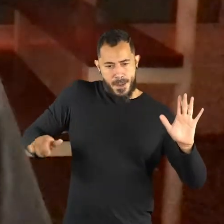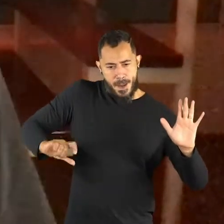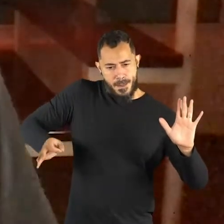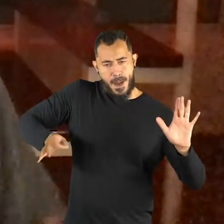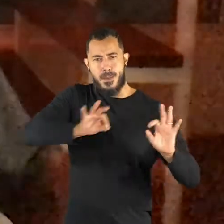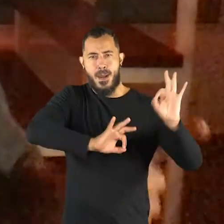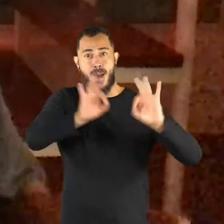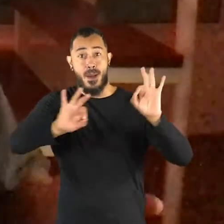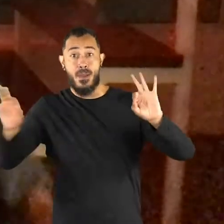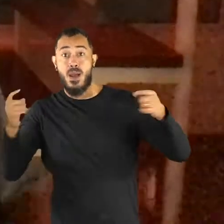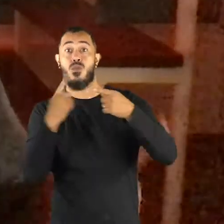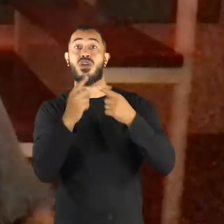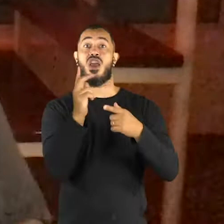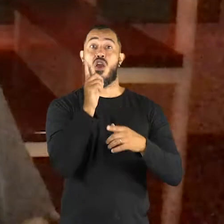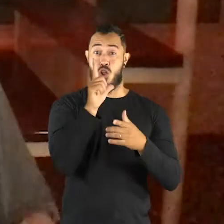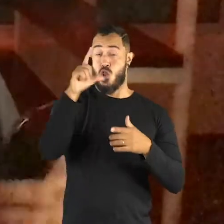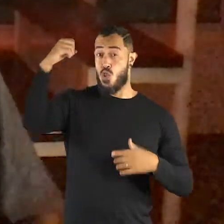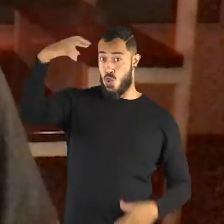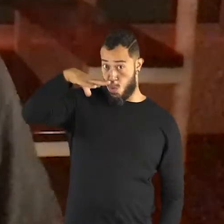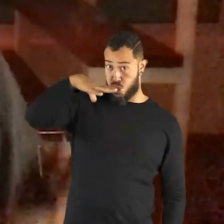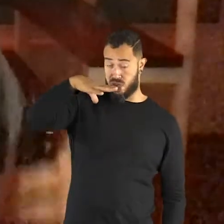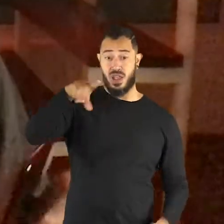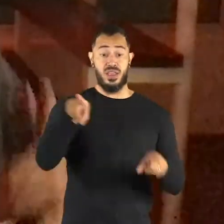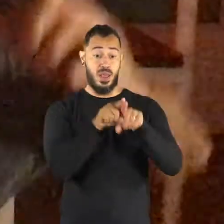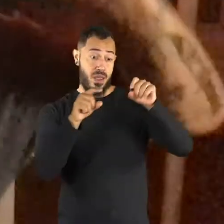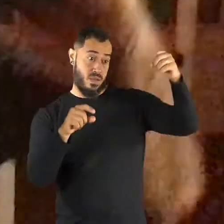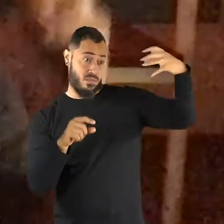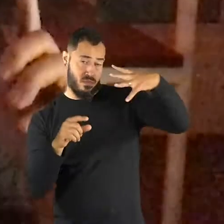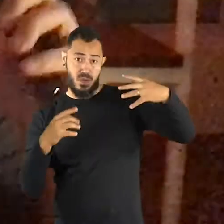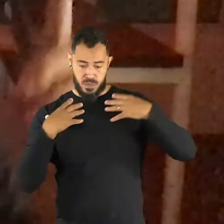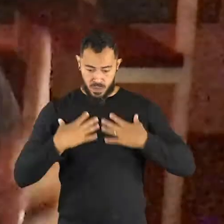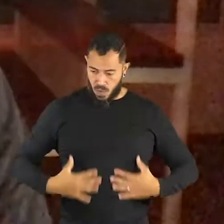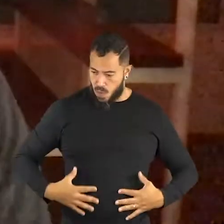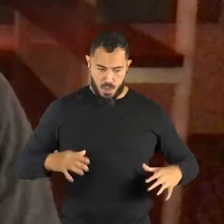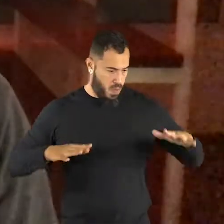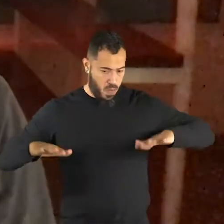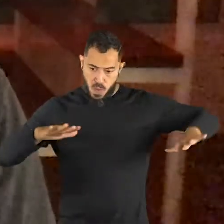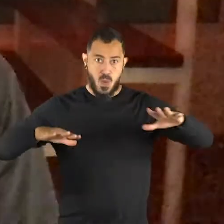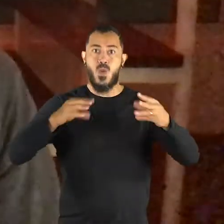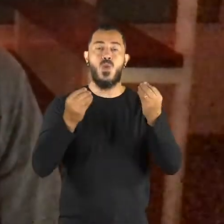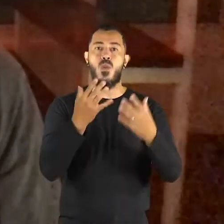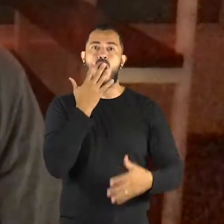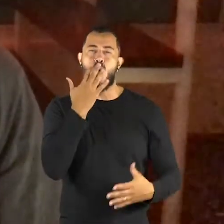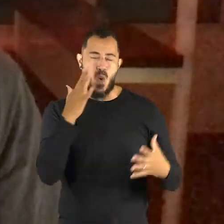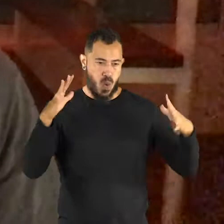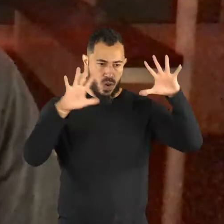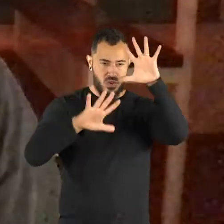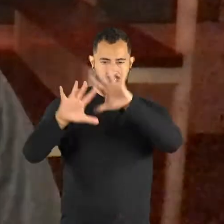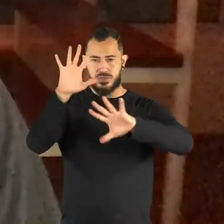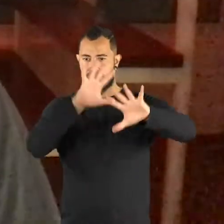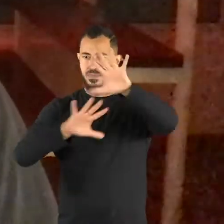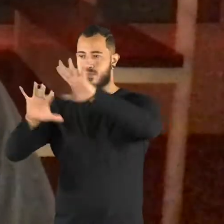quê? Porque o desenho de luz somado ao look, que a gente chama, que é como essa cor vai se comportar e vai ser editada,